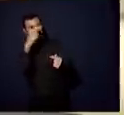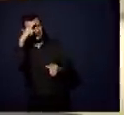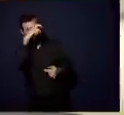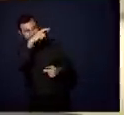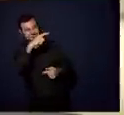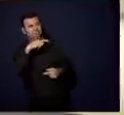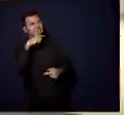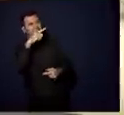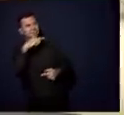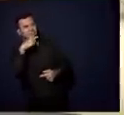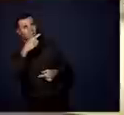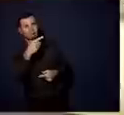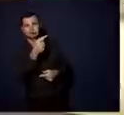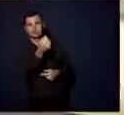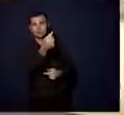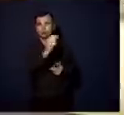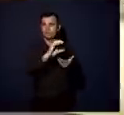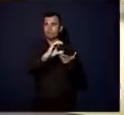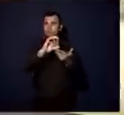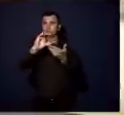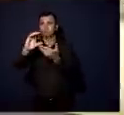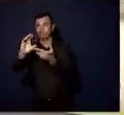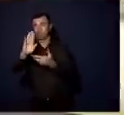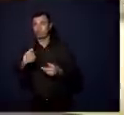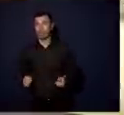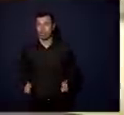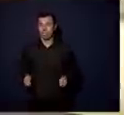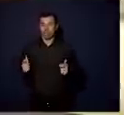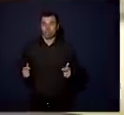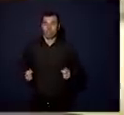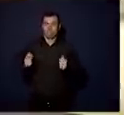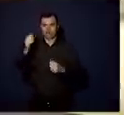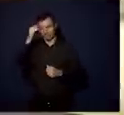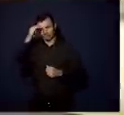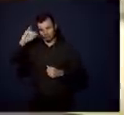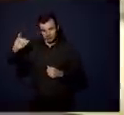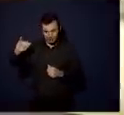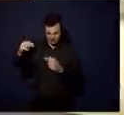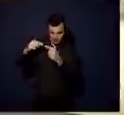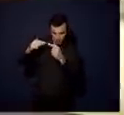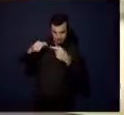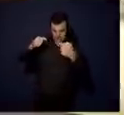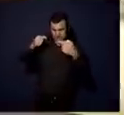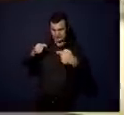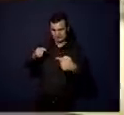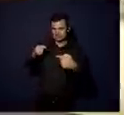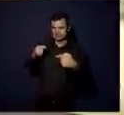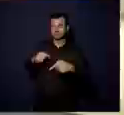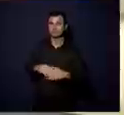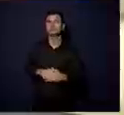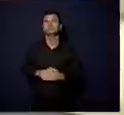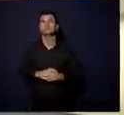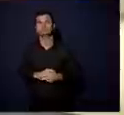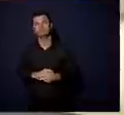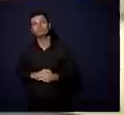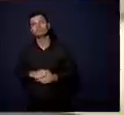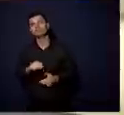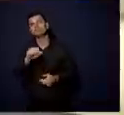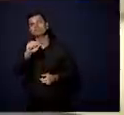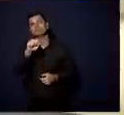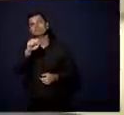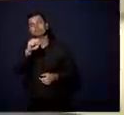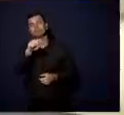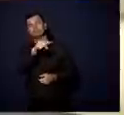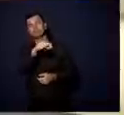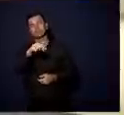sem necessariamente ter que aumentar muito gasto é mais ou menos esse desafio é isso entrando na aí aproveitando